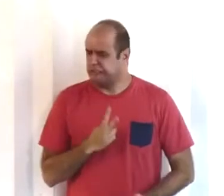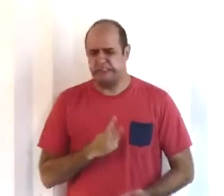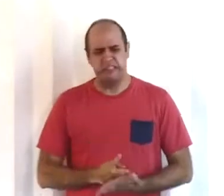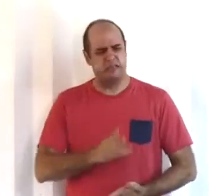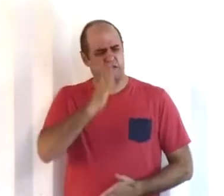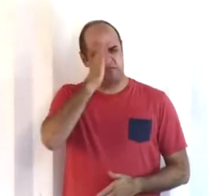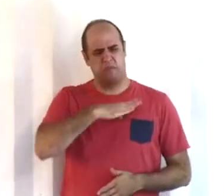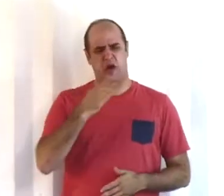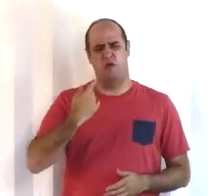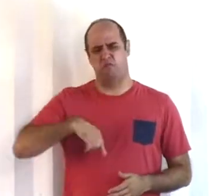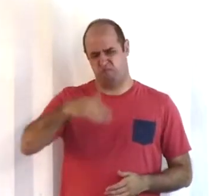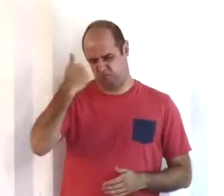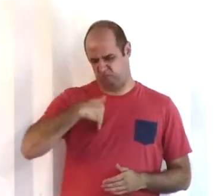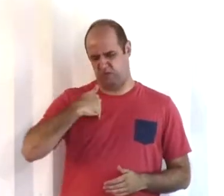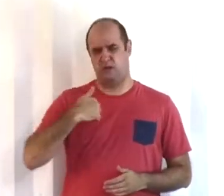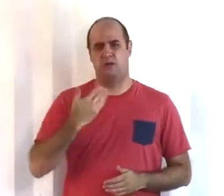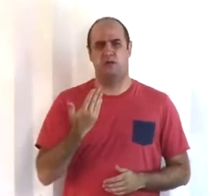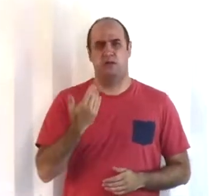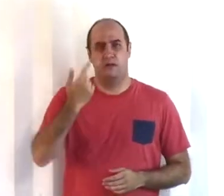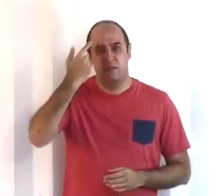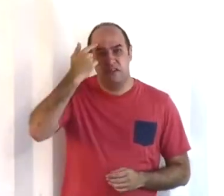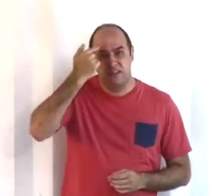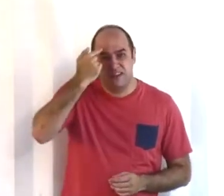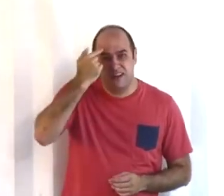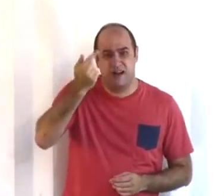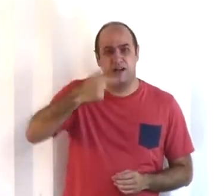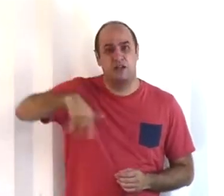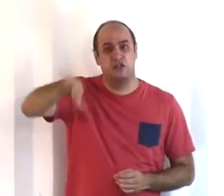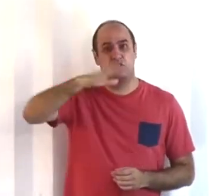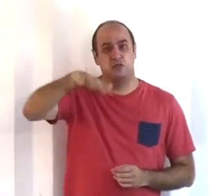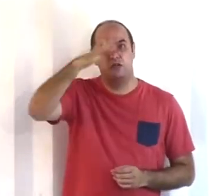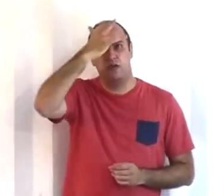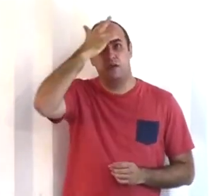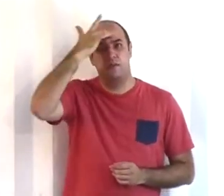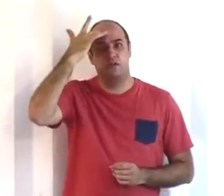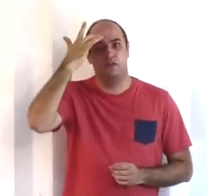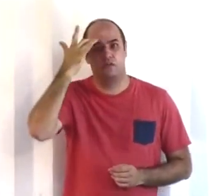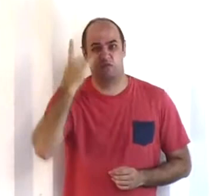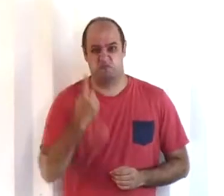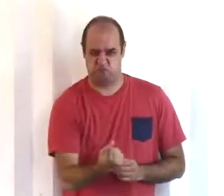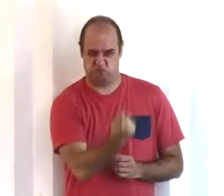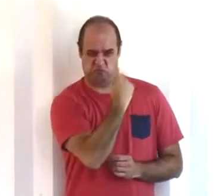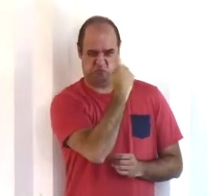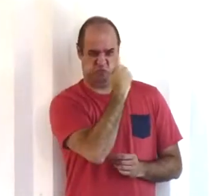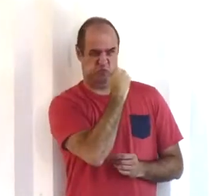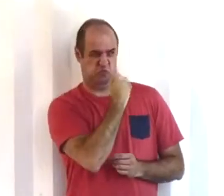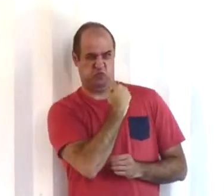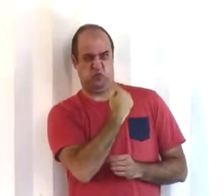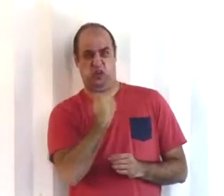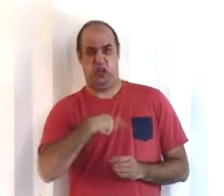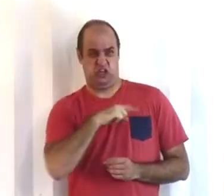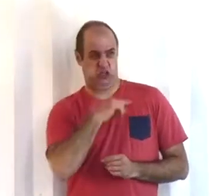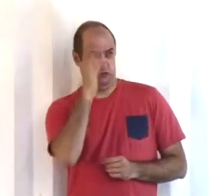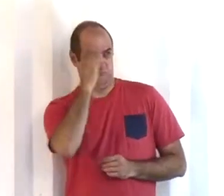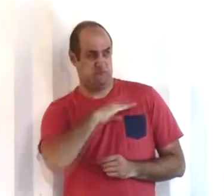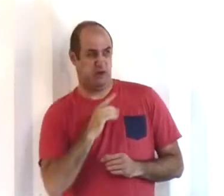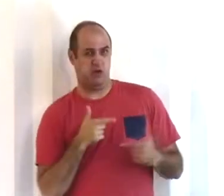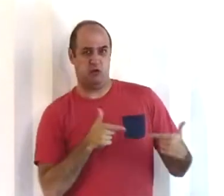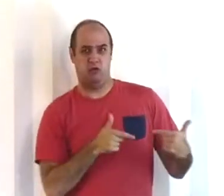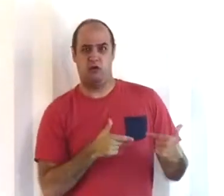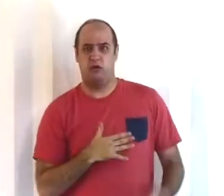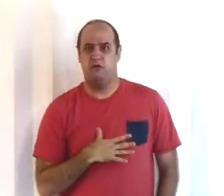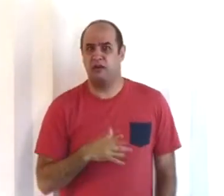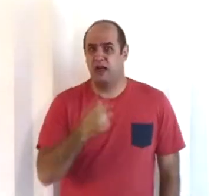mal aos outros. Já pensou se todas as pessoas cobrassem de nós o mal que fizemos? Aí você pode dizer, pastor,